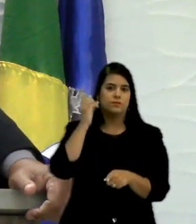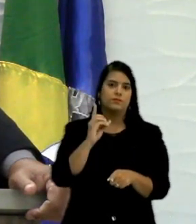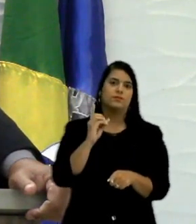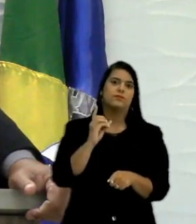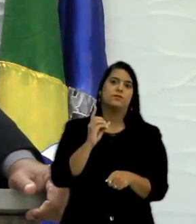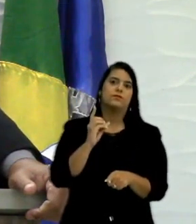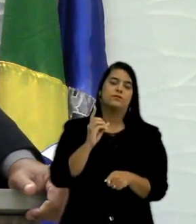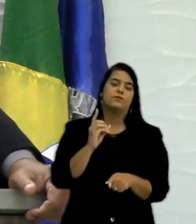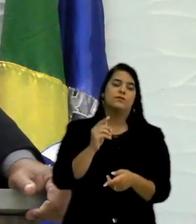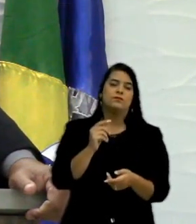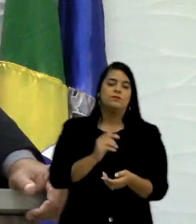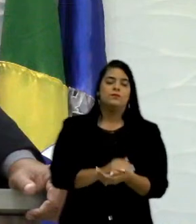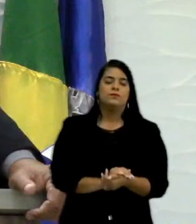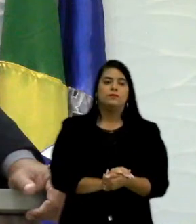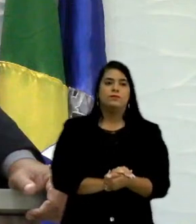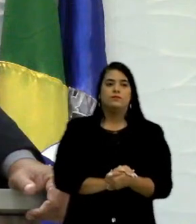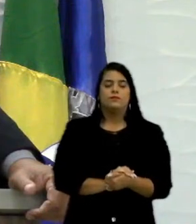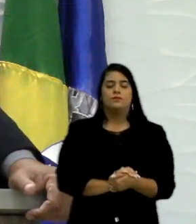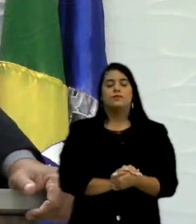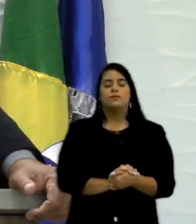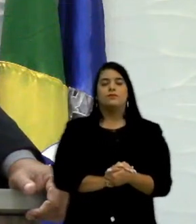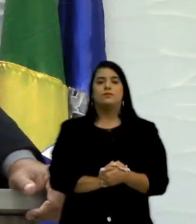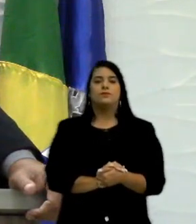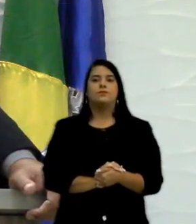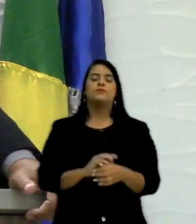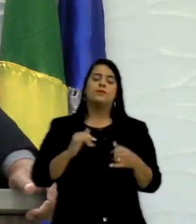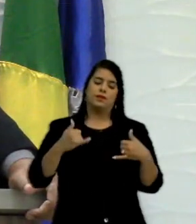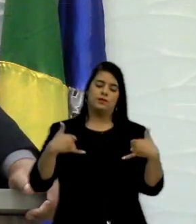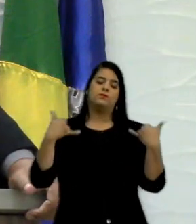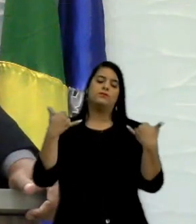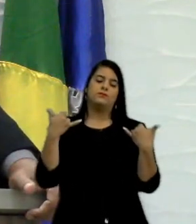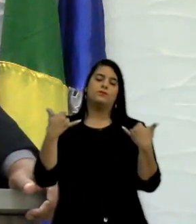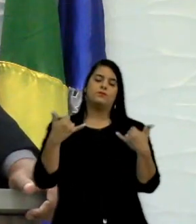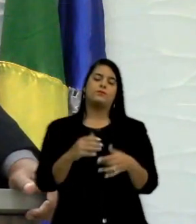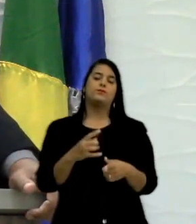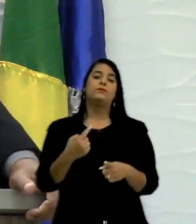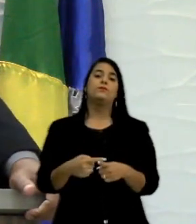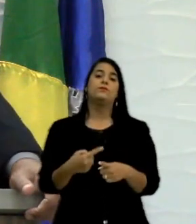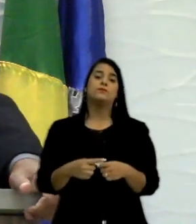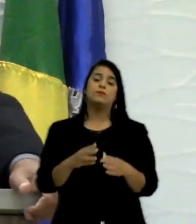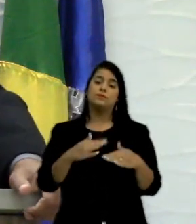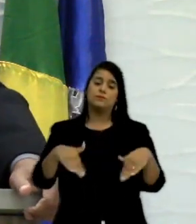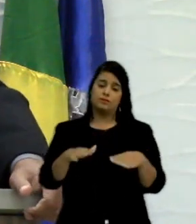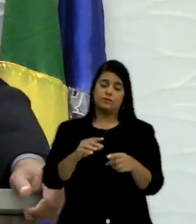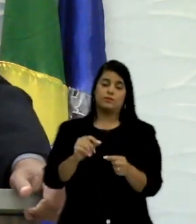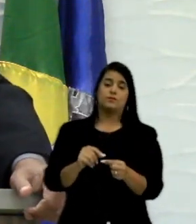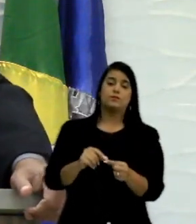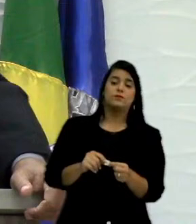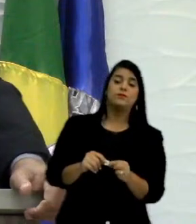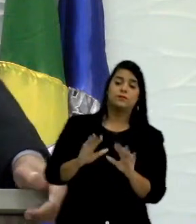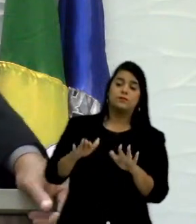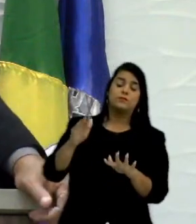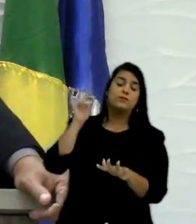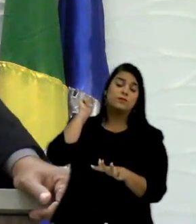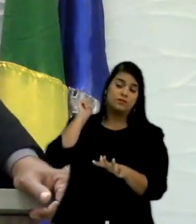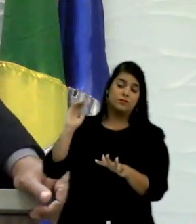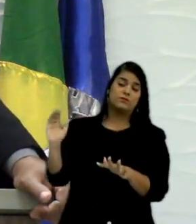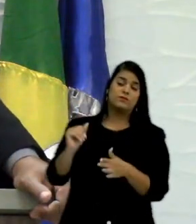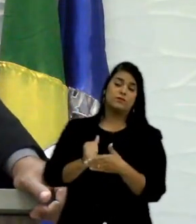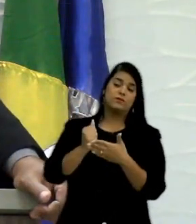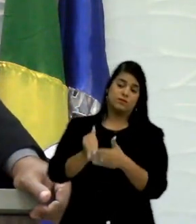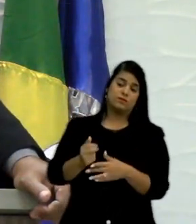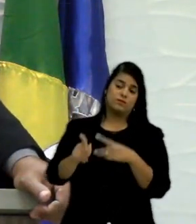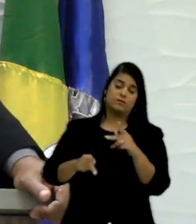problema não. Mas eu vou com muito orgulho. Porque tudo que eu fiz aqui, Avanildo, pelo povo São Bentense, meu